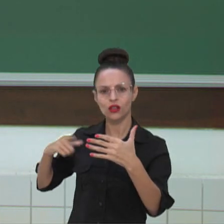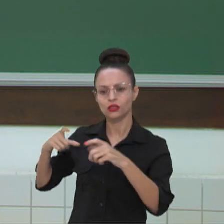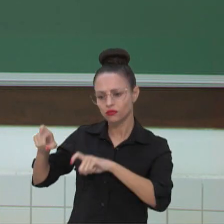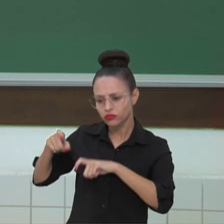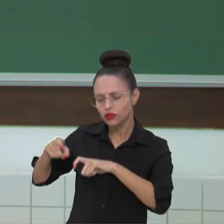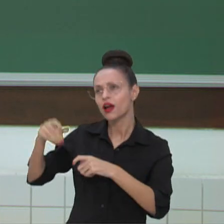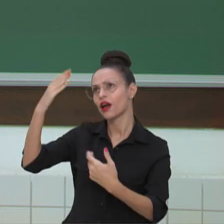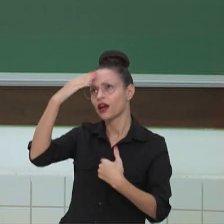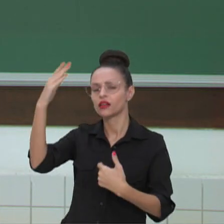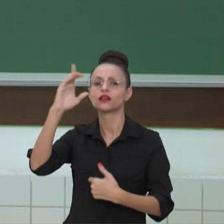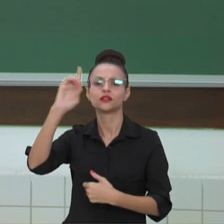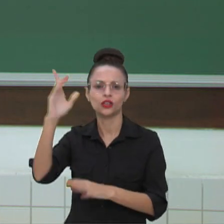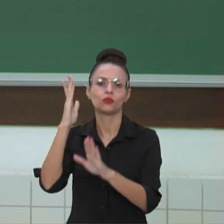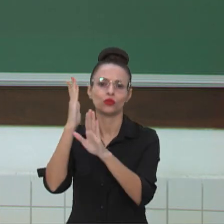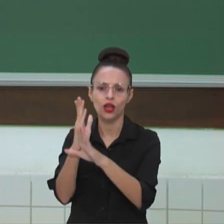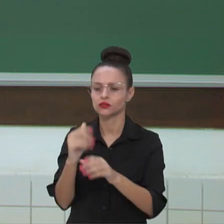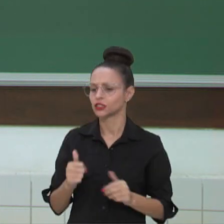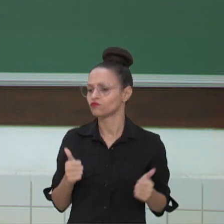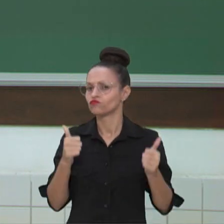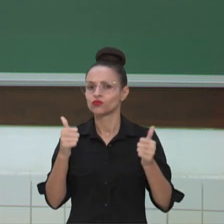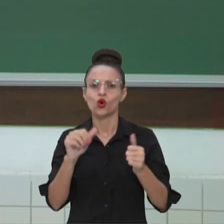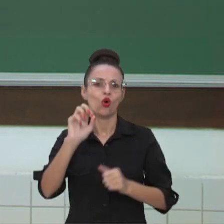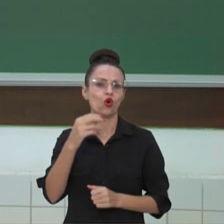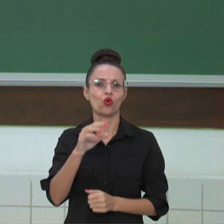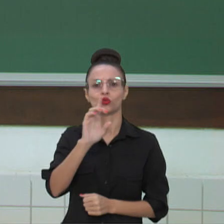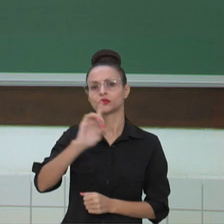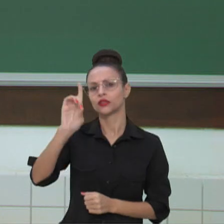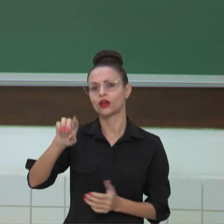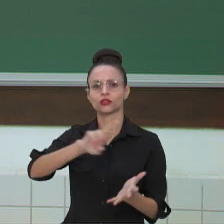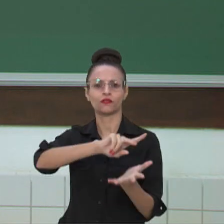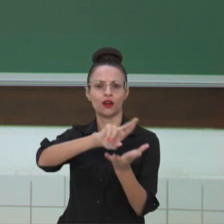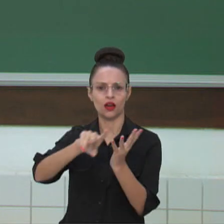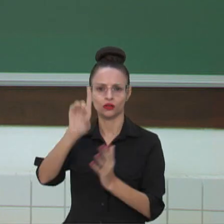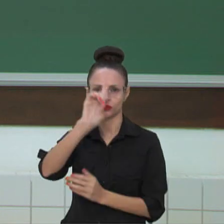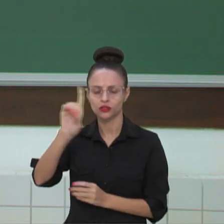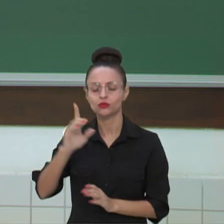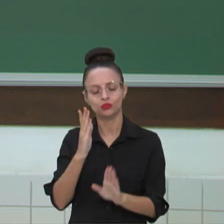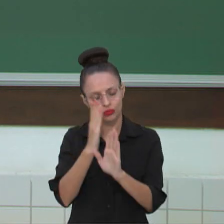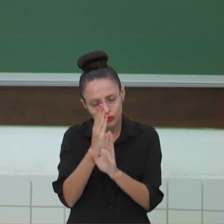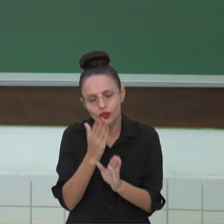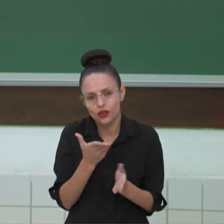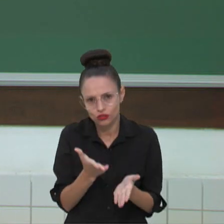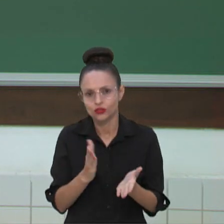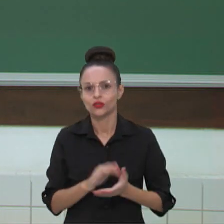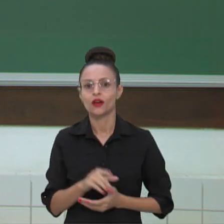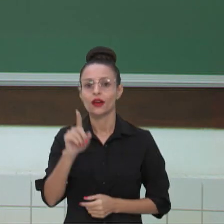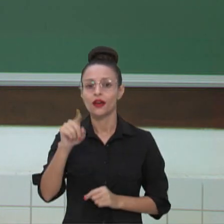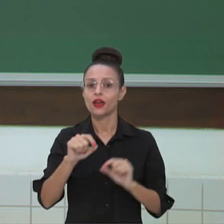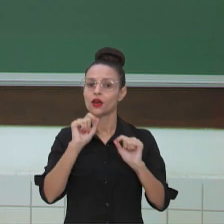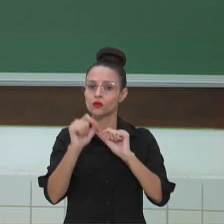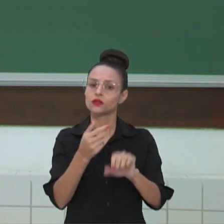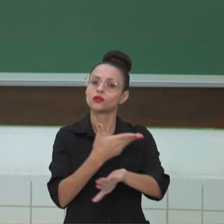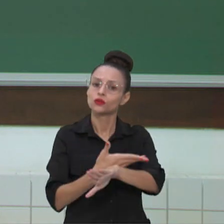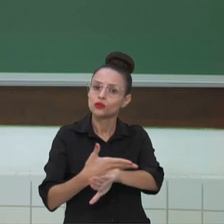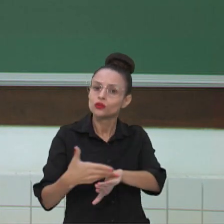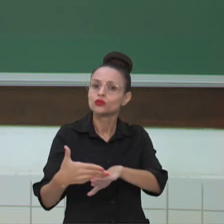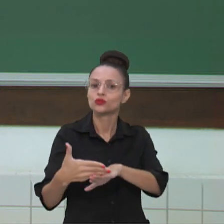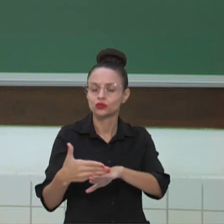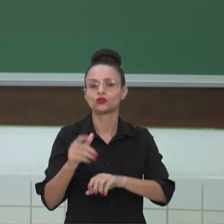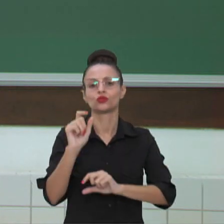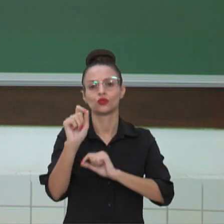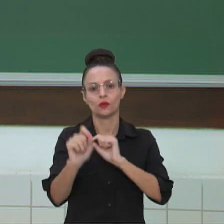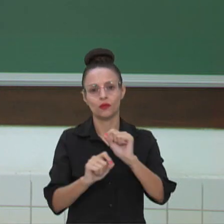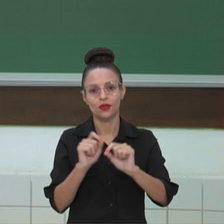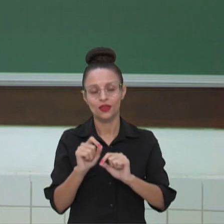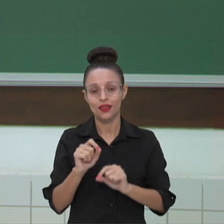Deus pelas boas colheitas, ou aos deuses, conforme a cultura politeísta, pelas boas colheitas. Então já é um costume e